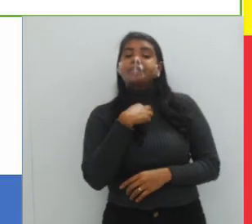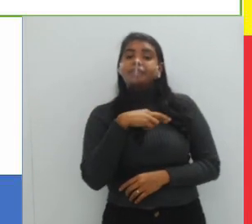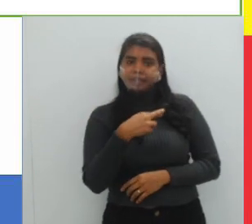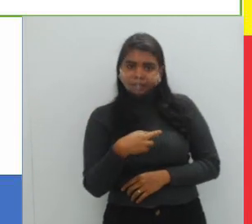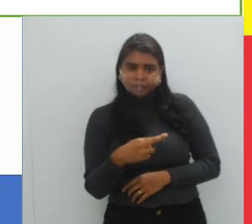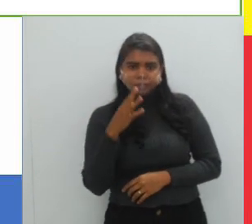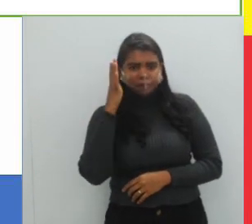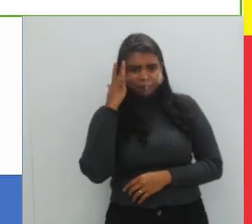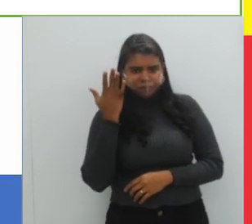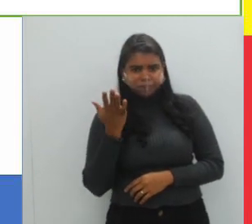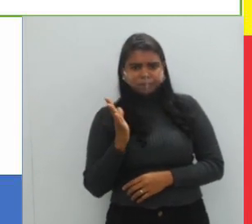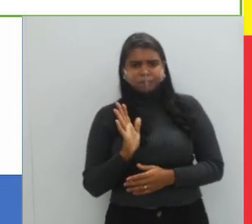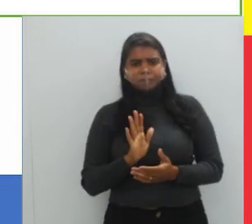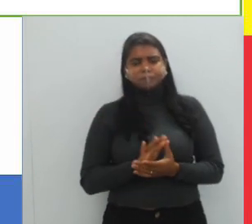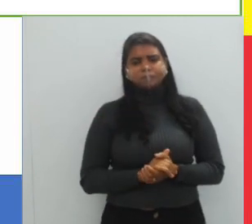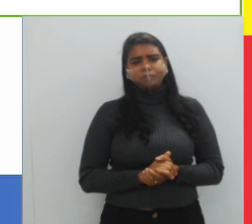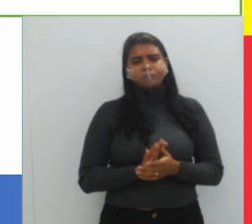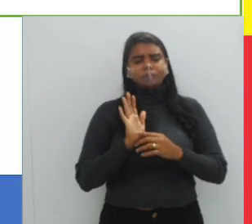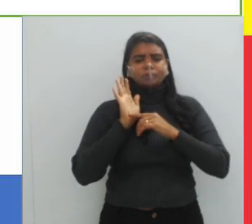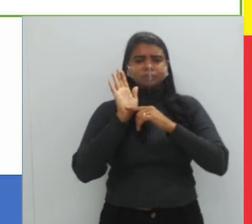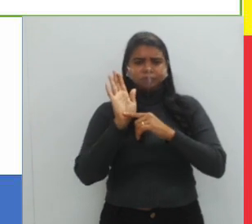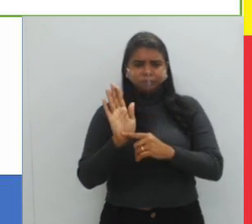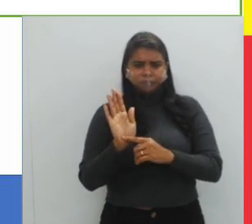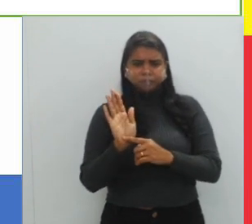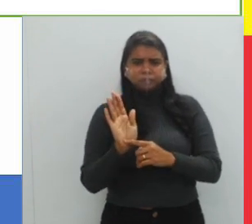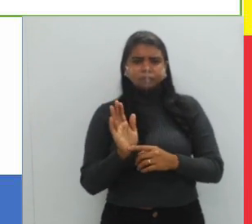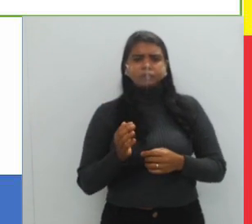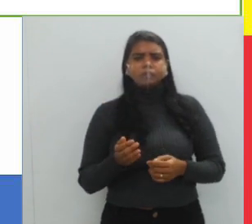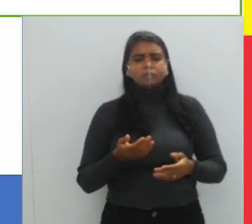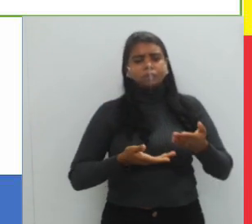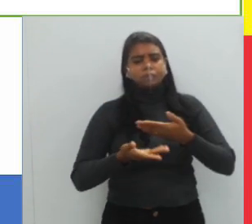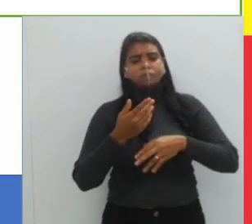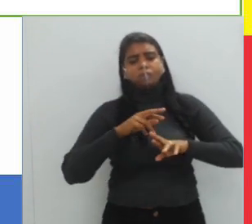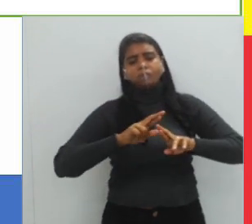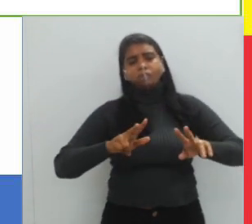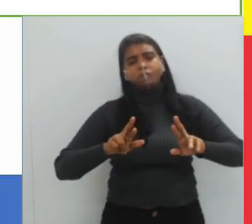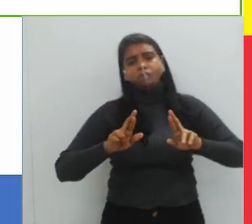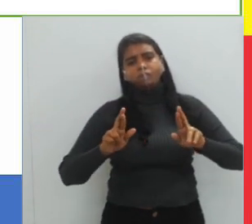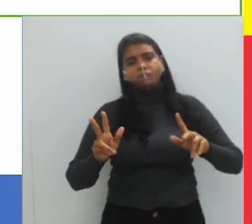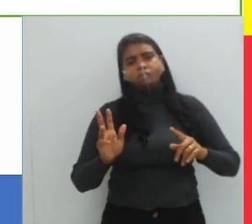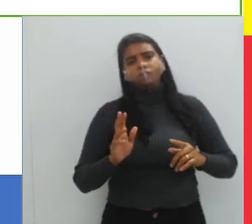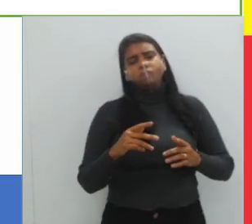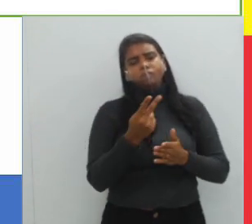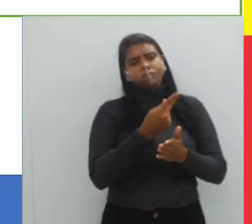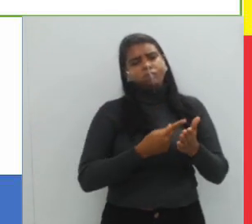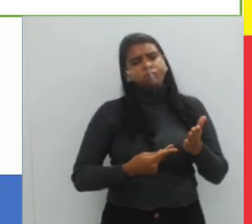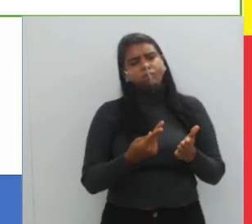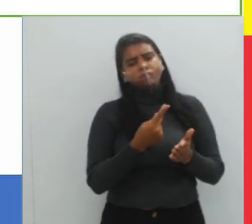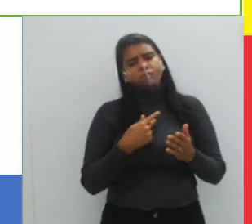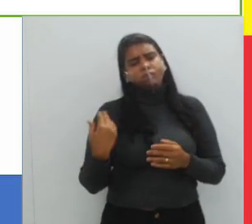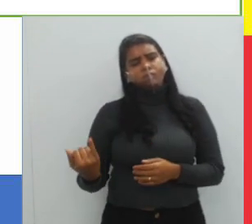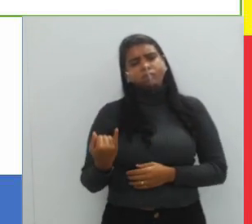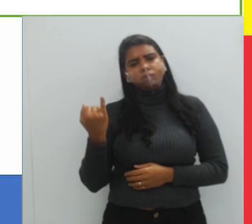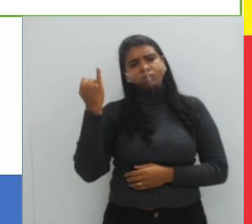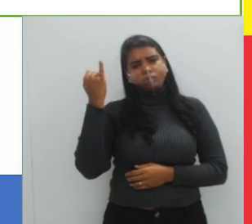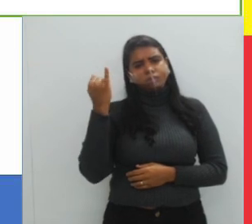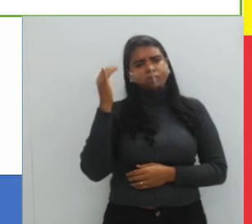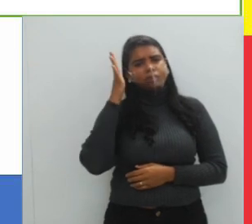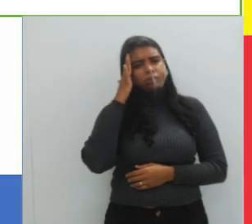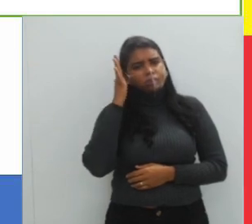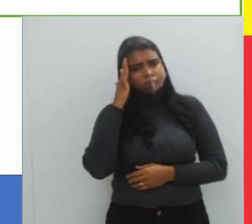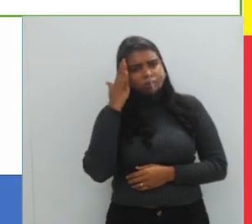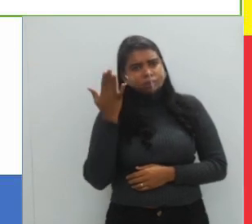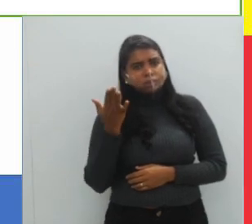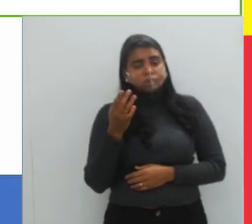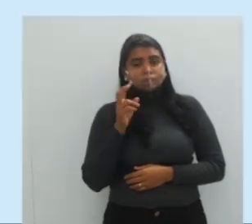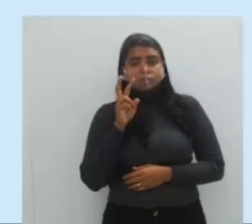símbolo religioso, sendo representado por meio de diversas figuras gráficas. É importante salientar o